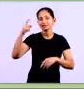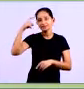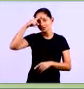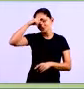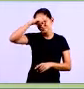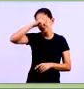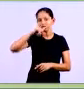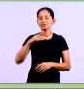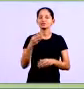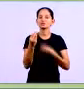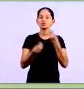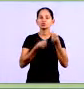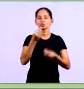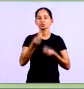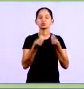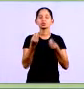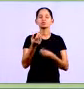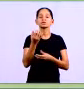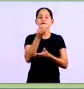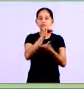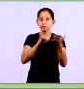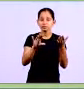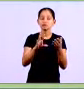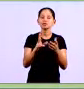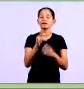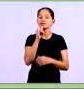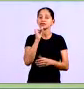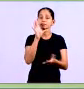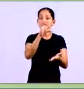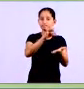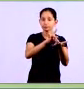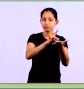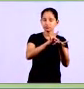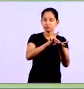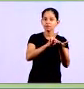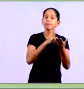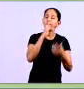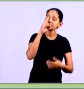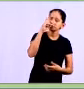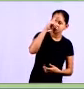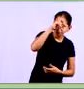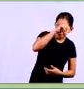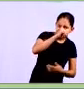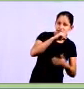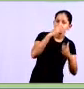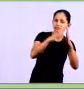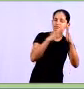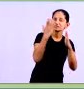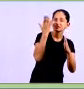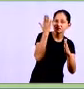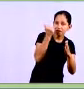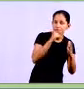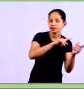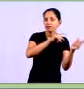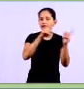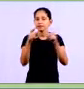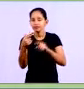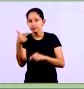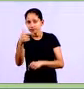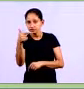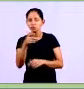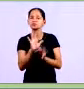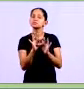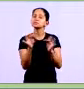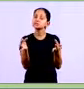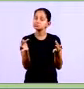prestação dos impostos, né? O lucro real é mais difícil para a empresa, para ela apurar, e o lucro presumido um pouco mais